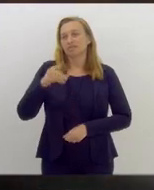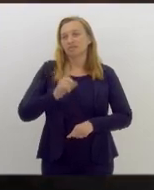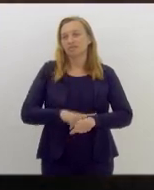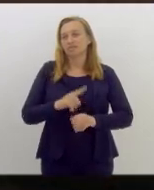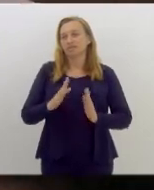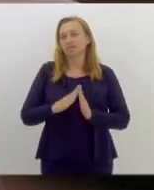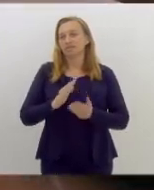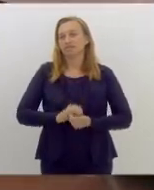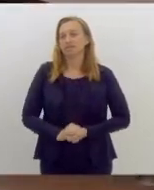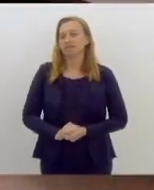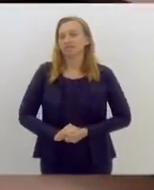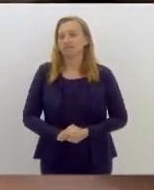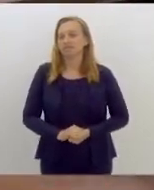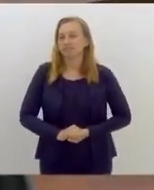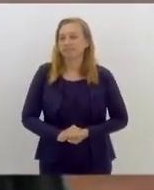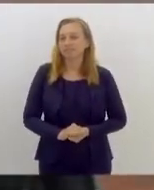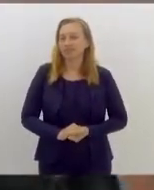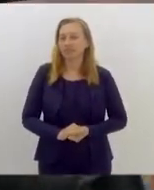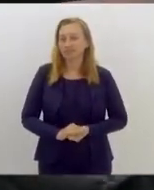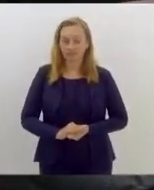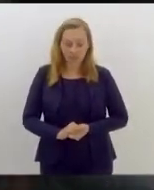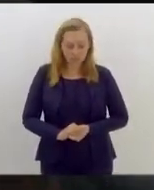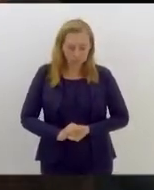de acordo com o tempo regimental.